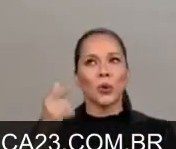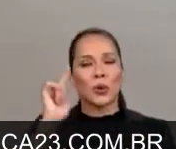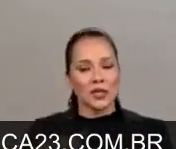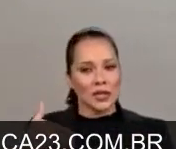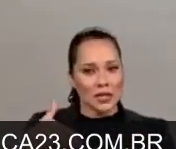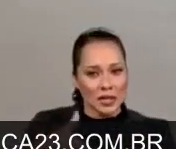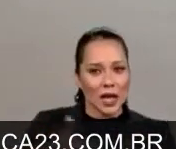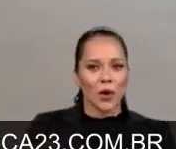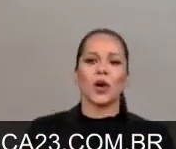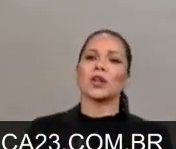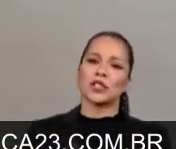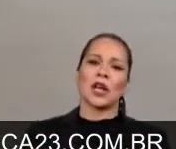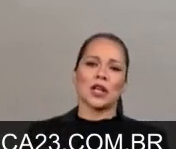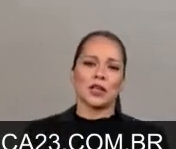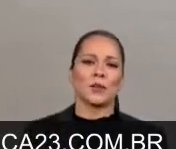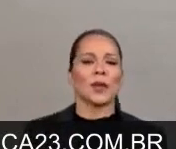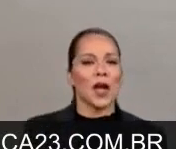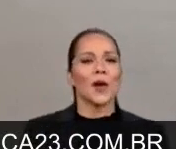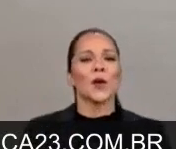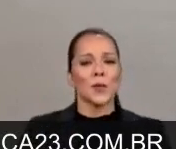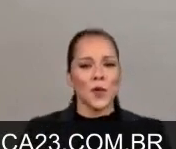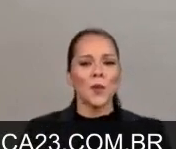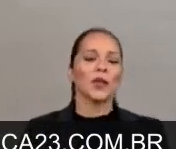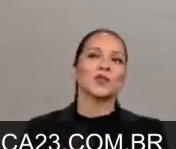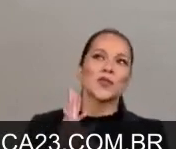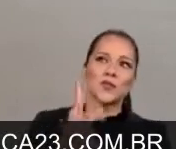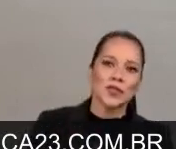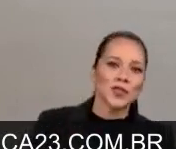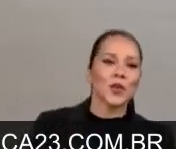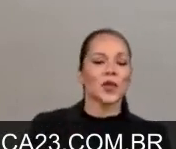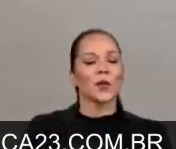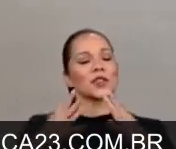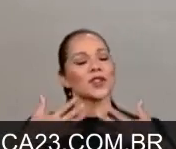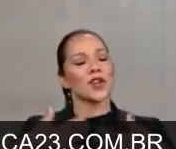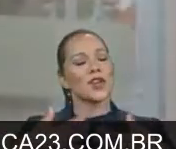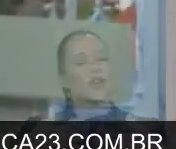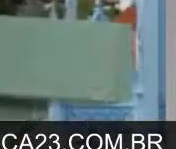até agora já foi feito. Então, agora é o momento de revisão e de relaxar.